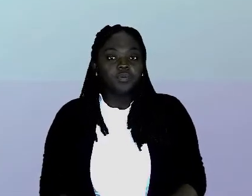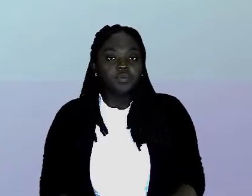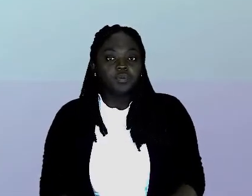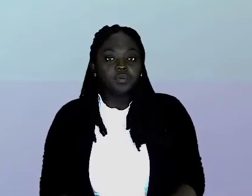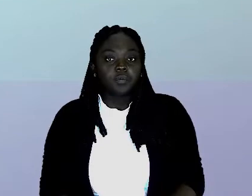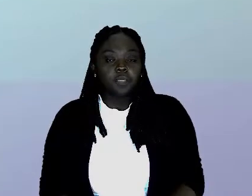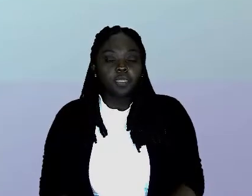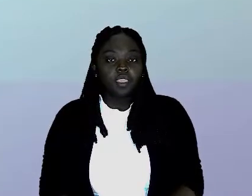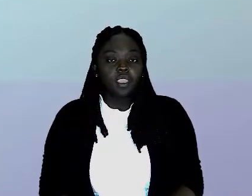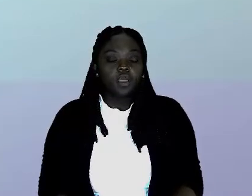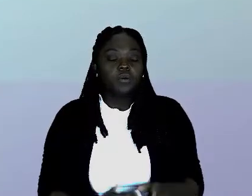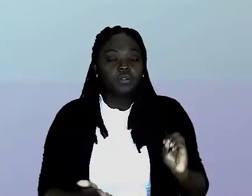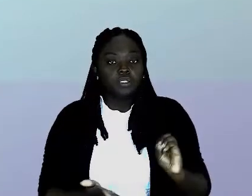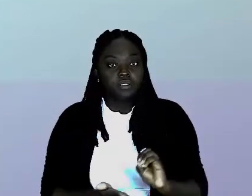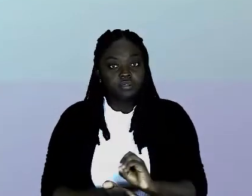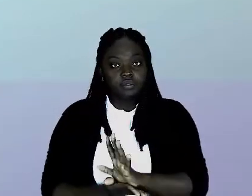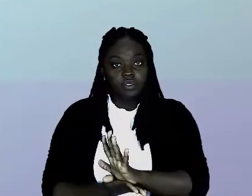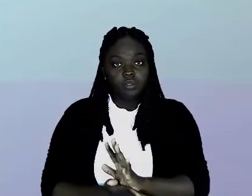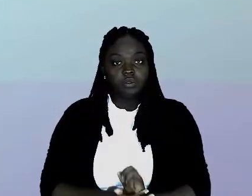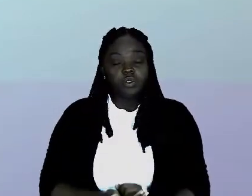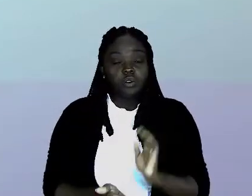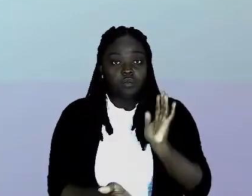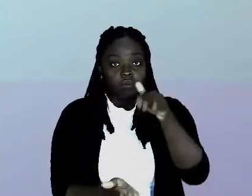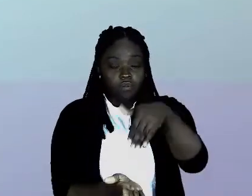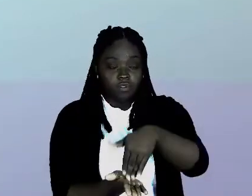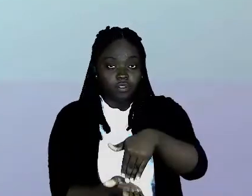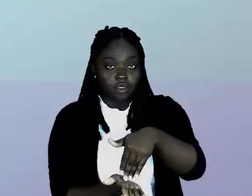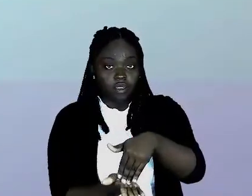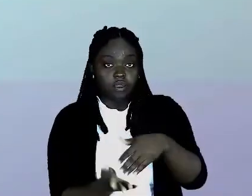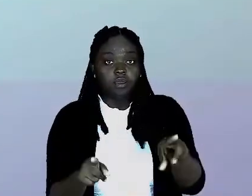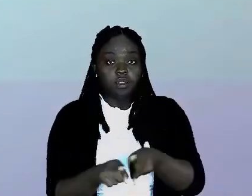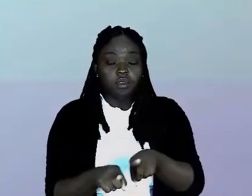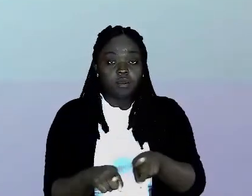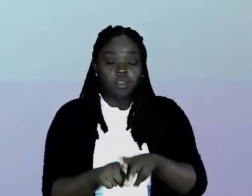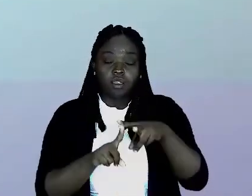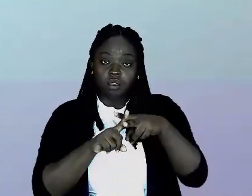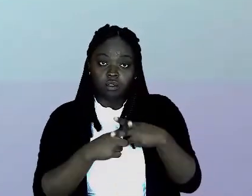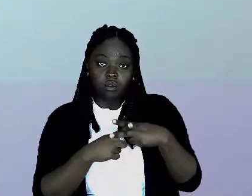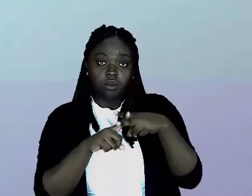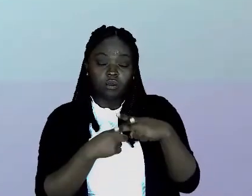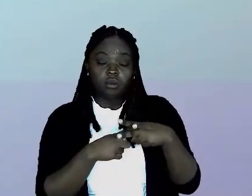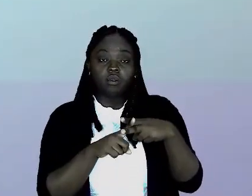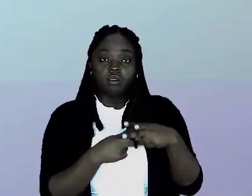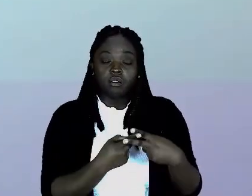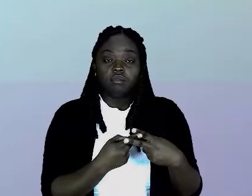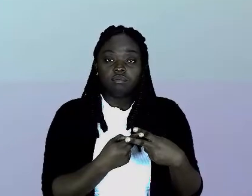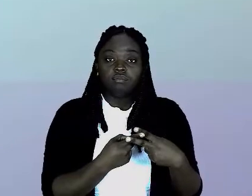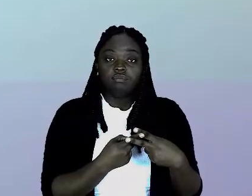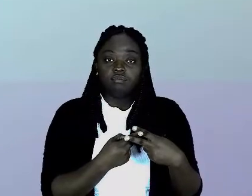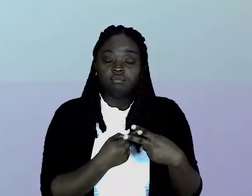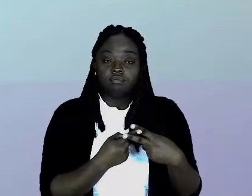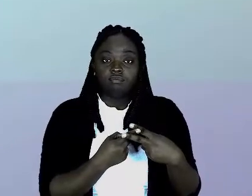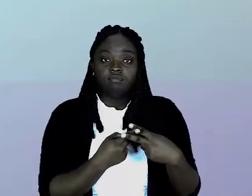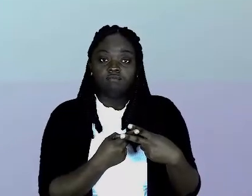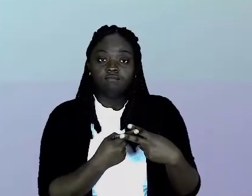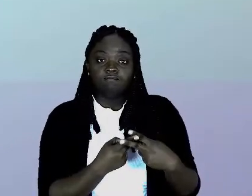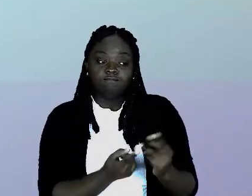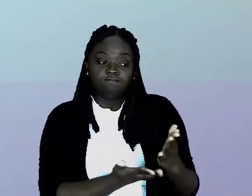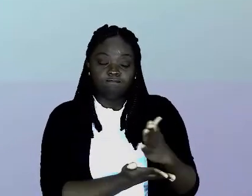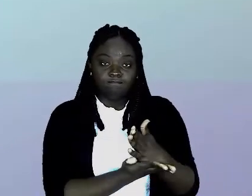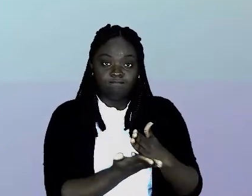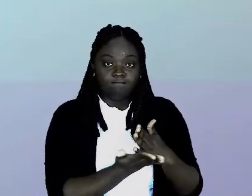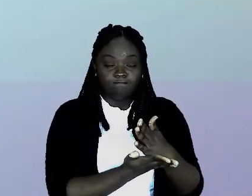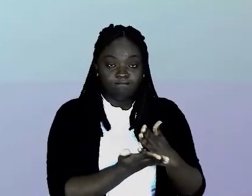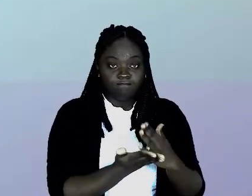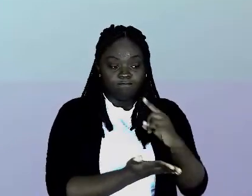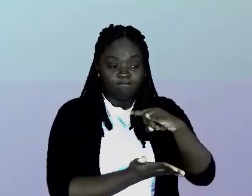Nos envios de prestação de contas final e retificadoras da prestação de contas